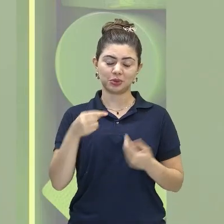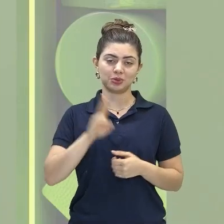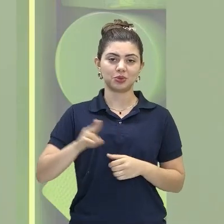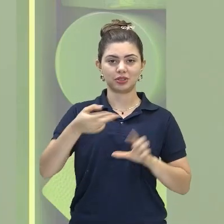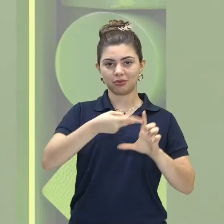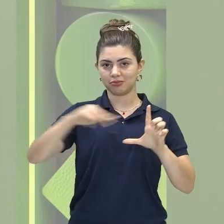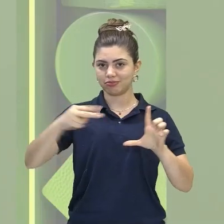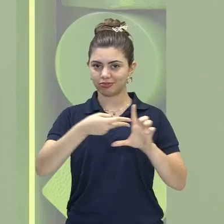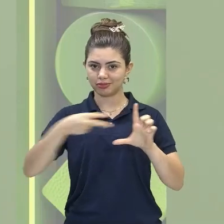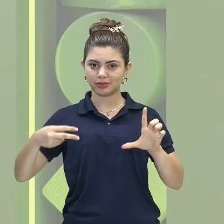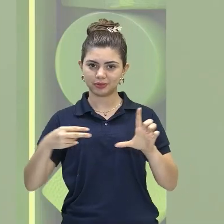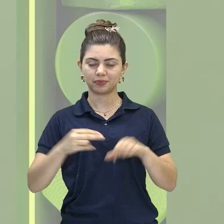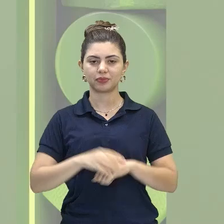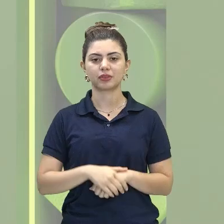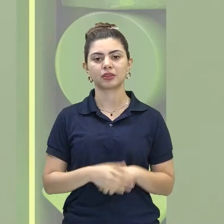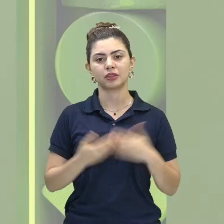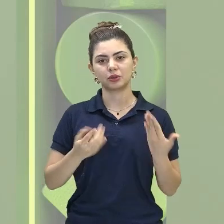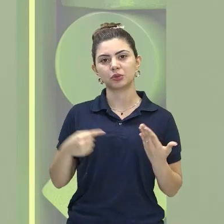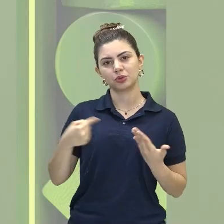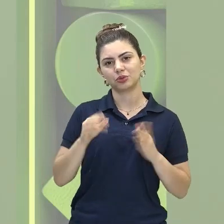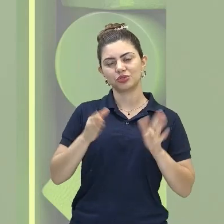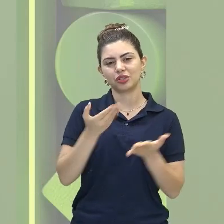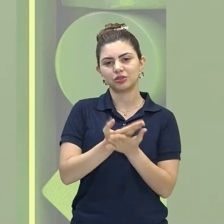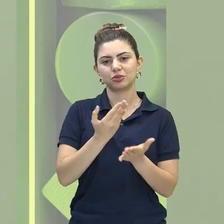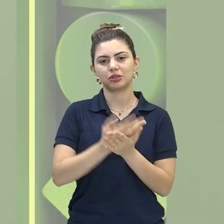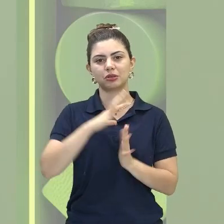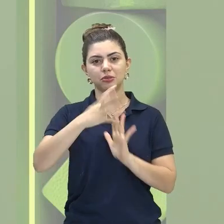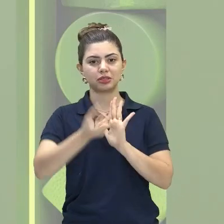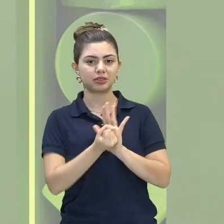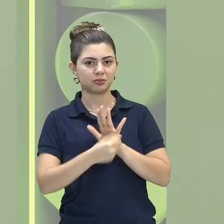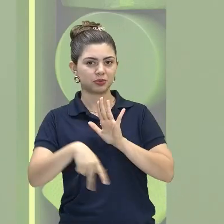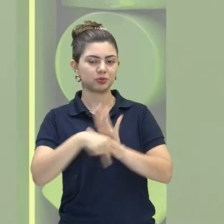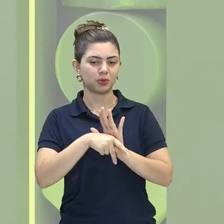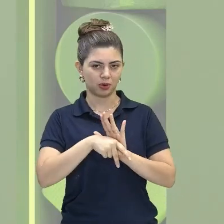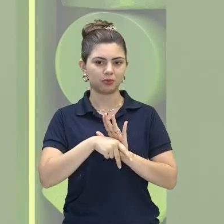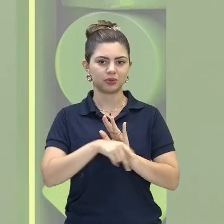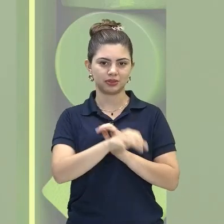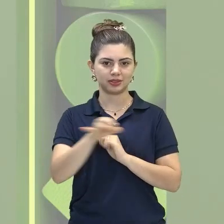heredograma. Nós vimos os símbolos aí que estão presentes no heredograma,